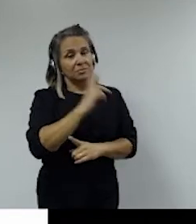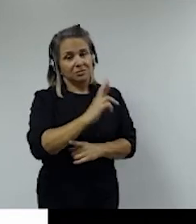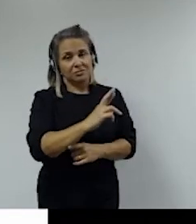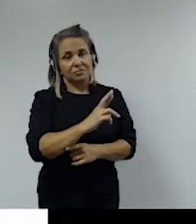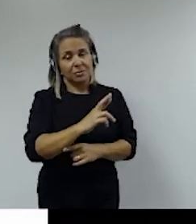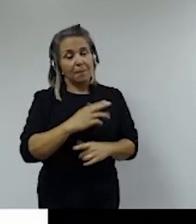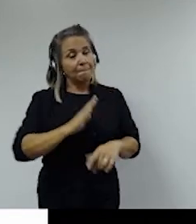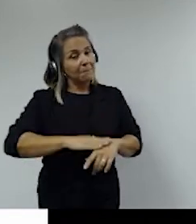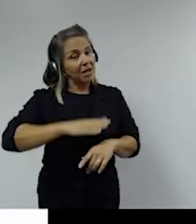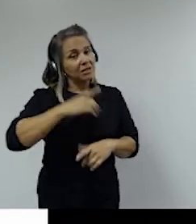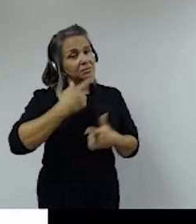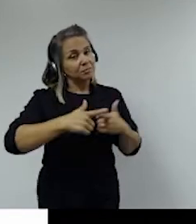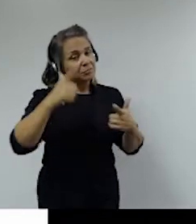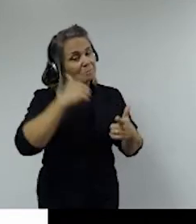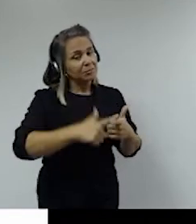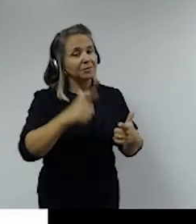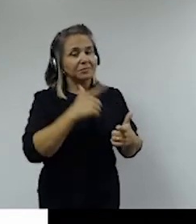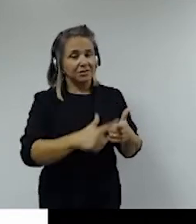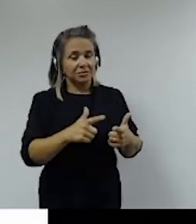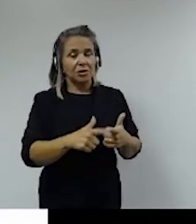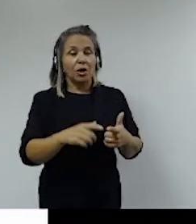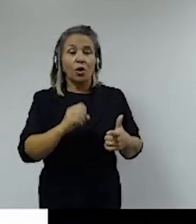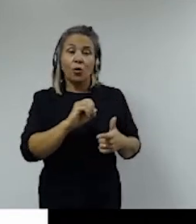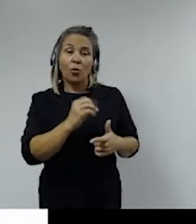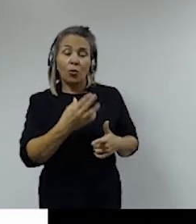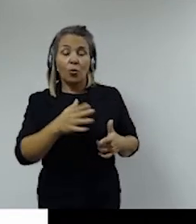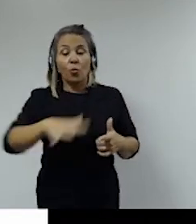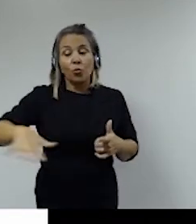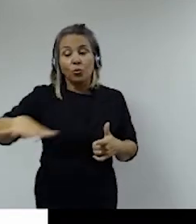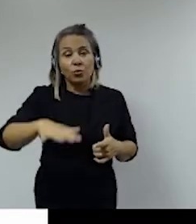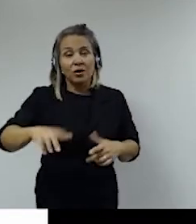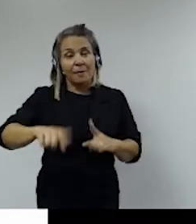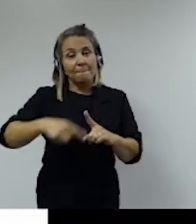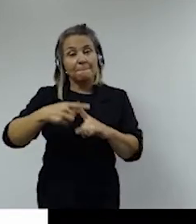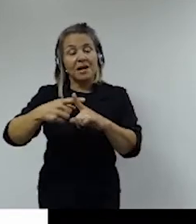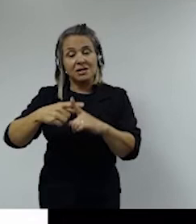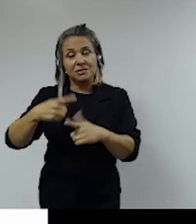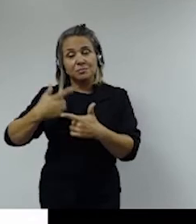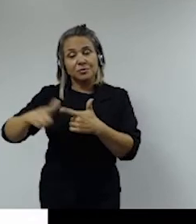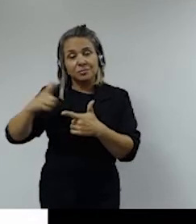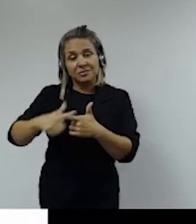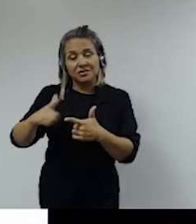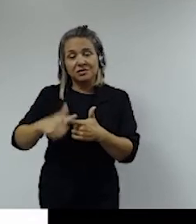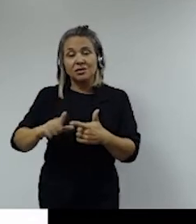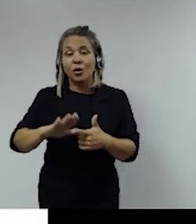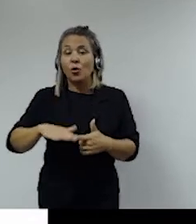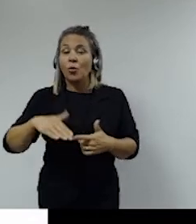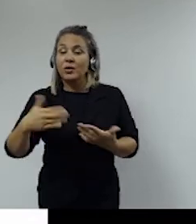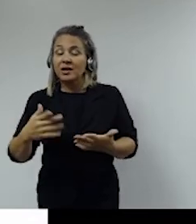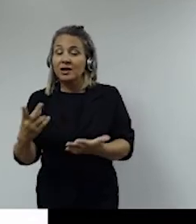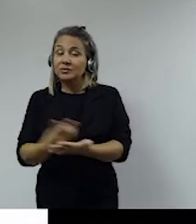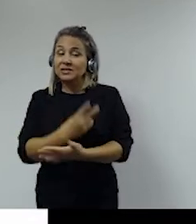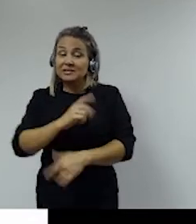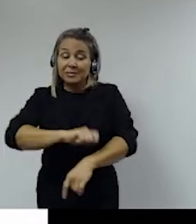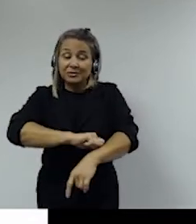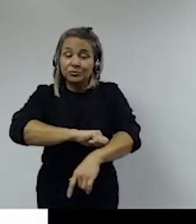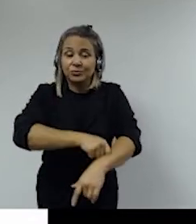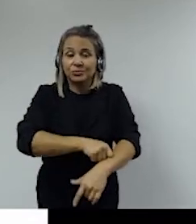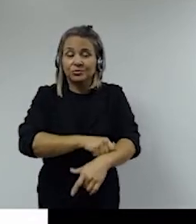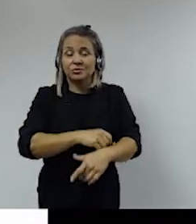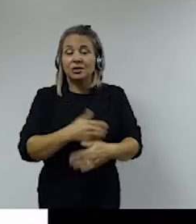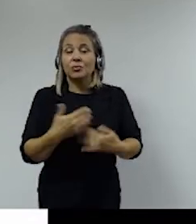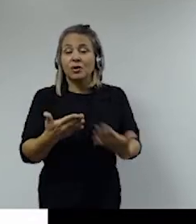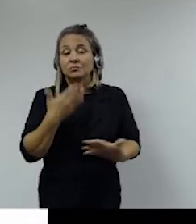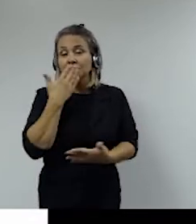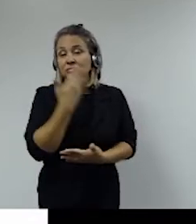problemático? Ou, por exemplo, qual o território mais problemático? Ou qual é o método de tortura que é mais alegado pelas pessoas custodiadas?